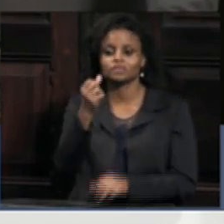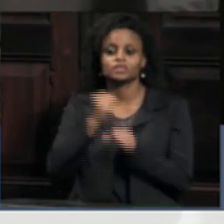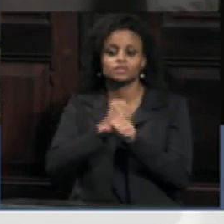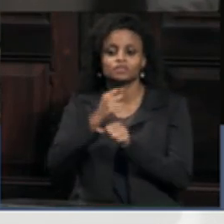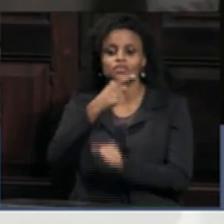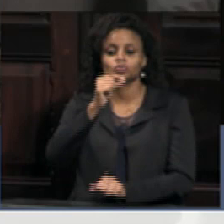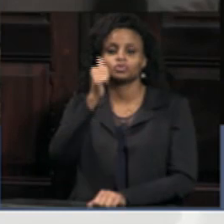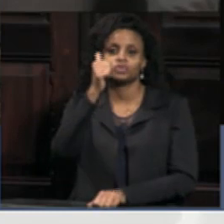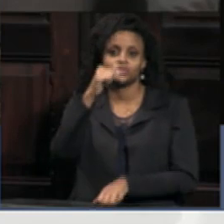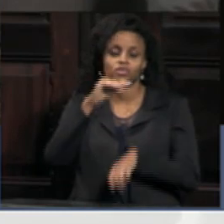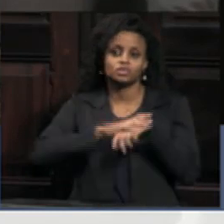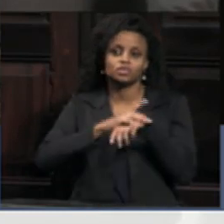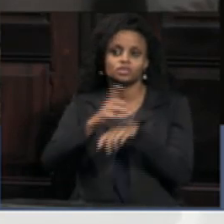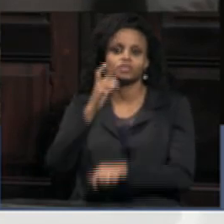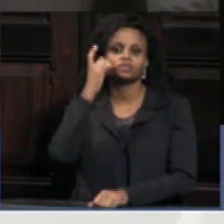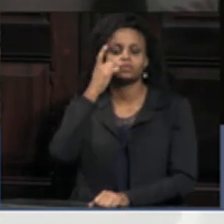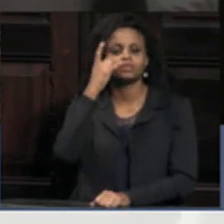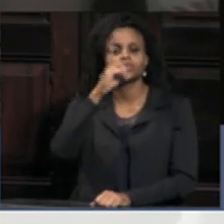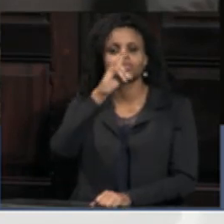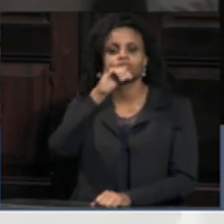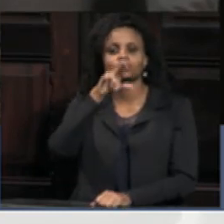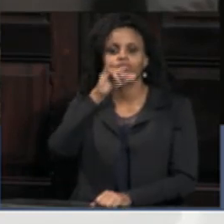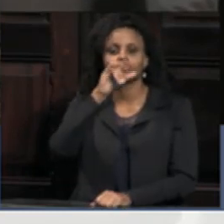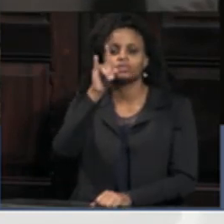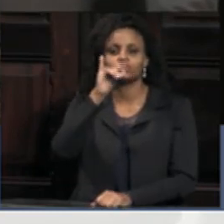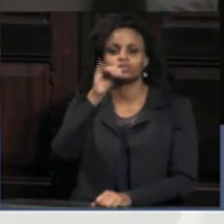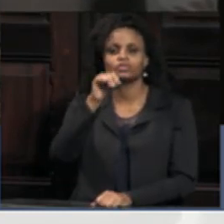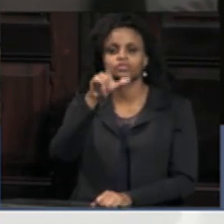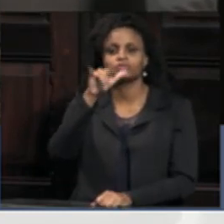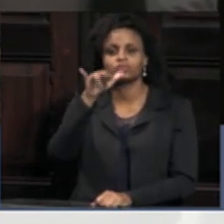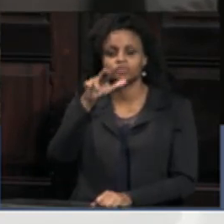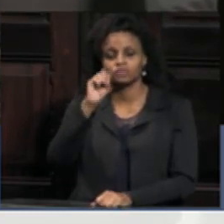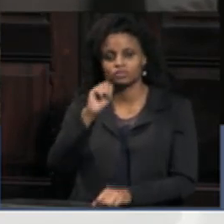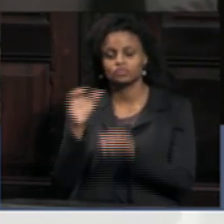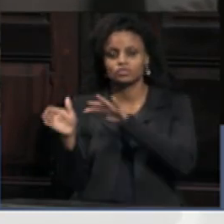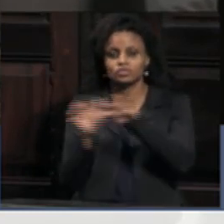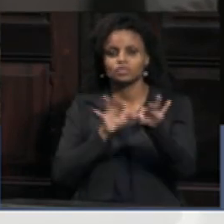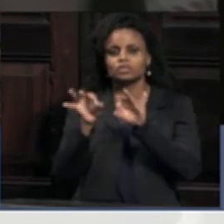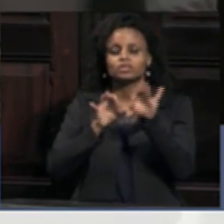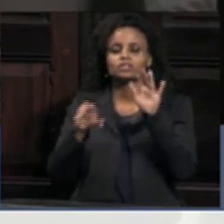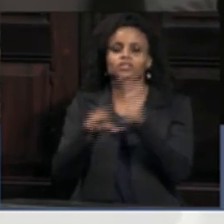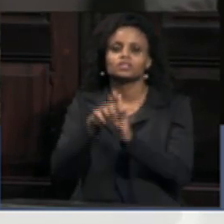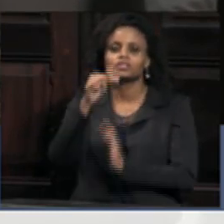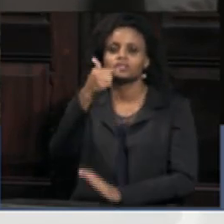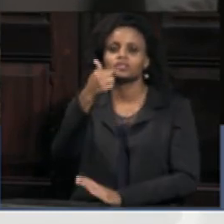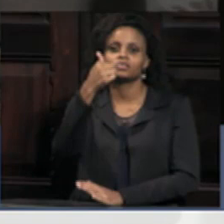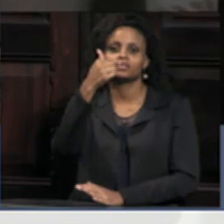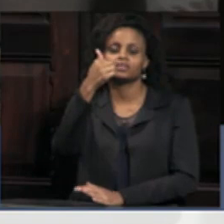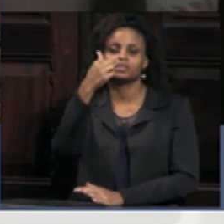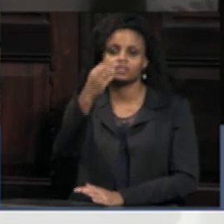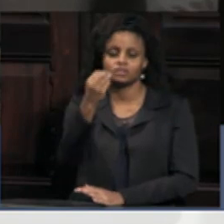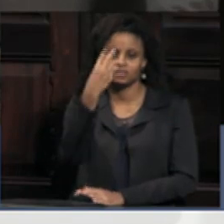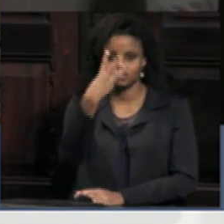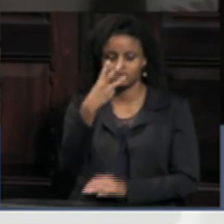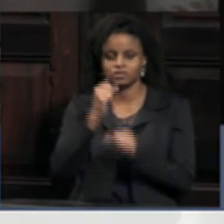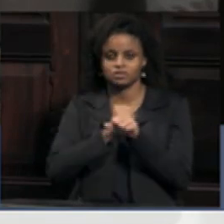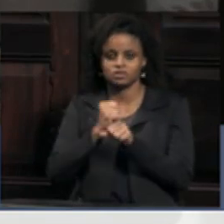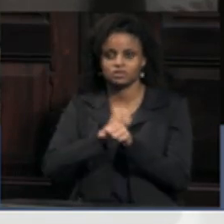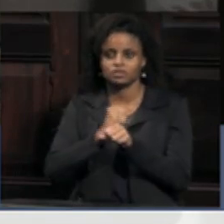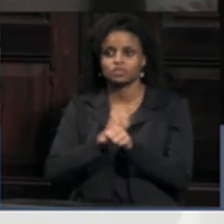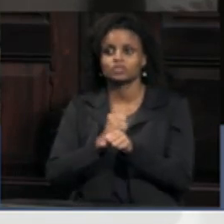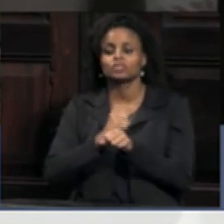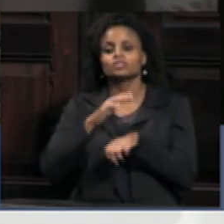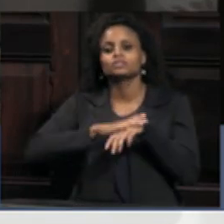2636/2017, autoria do deputado Dionísio Lins, Zito, Jair Bittencourt. Veto total oposto ao projeto de lei 713/2015, autoria do